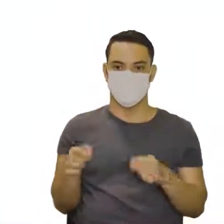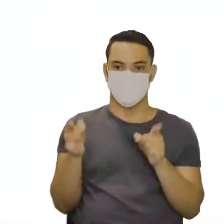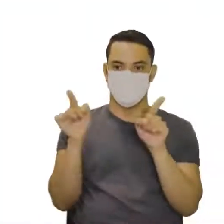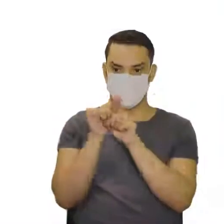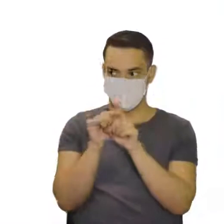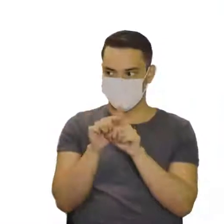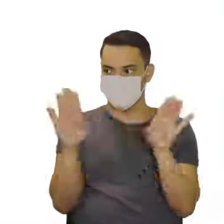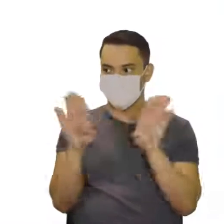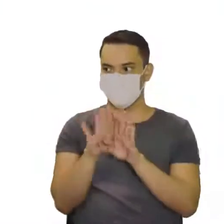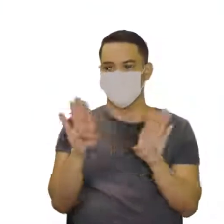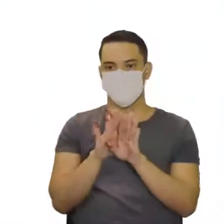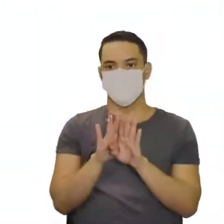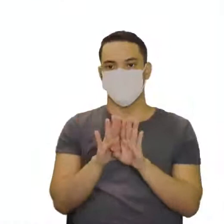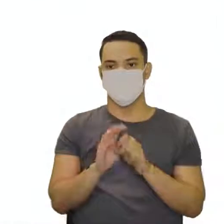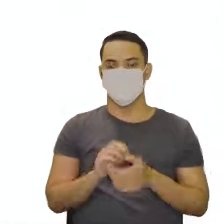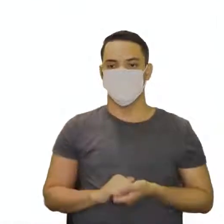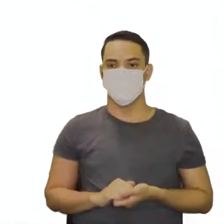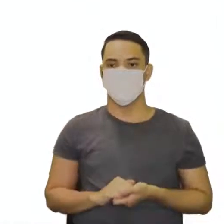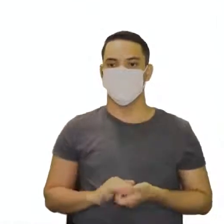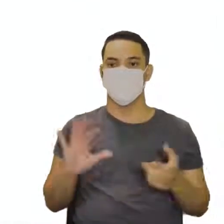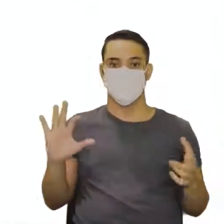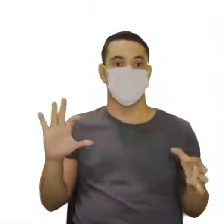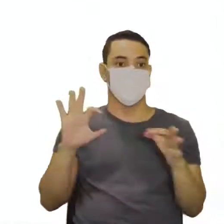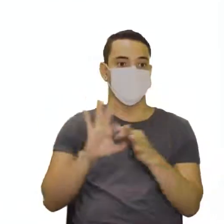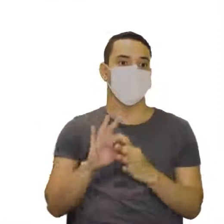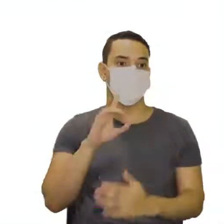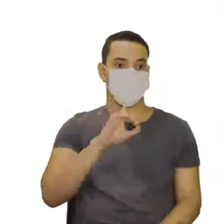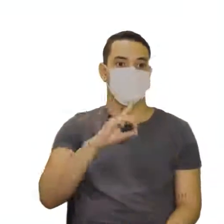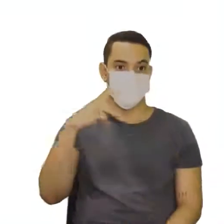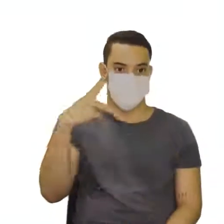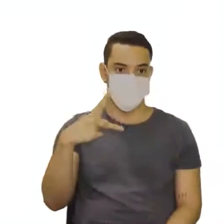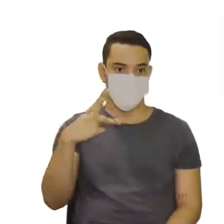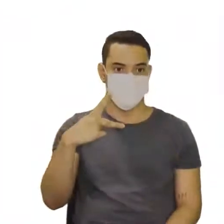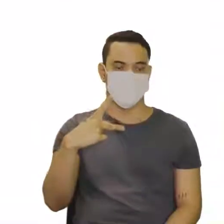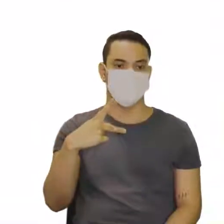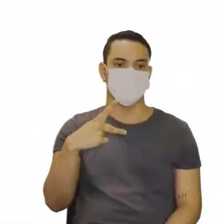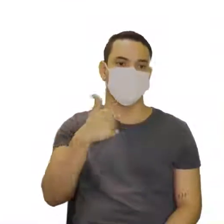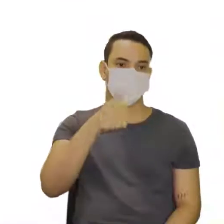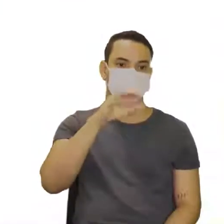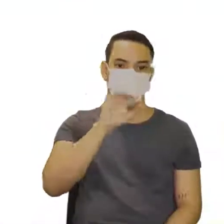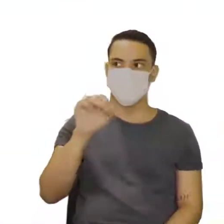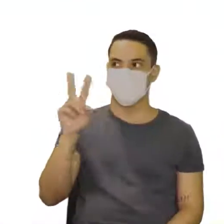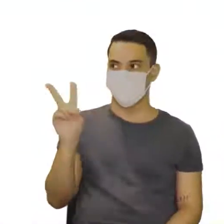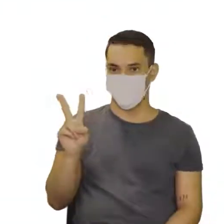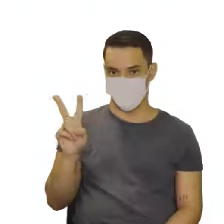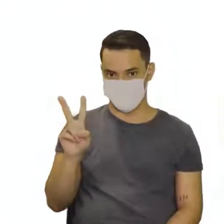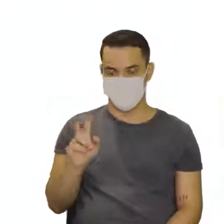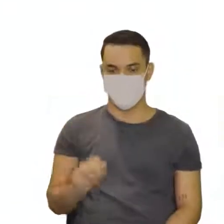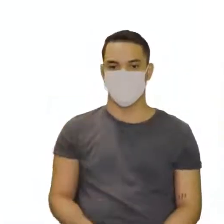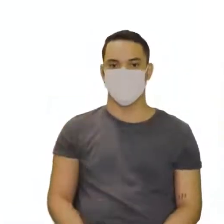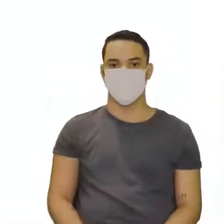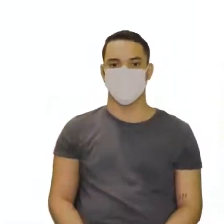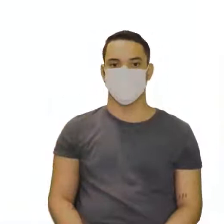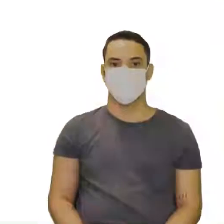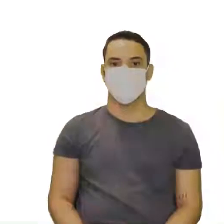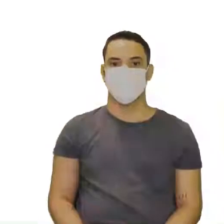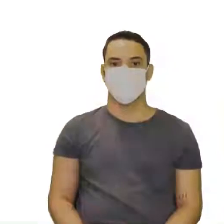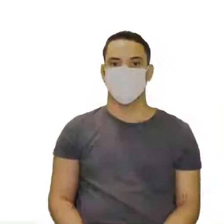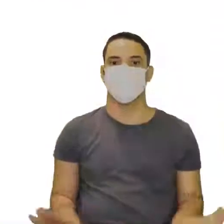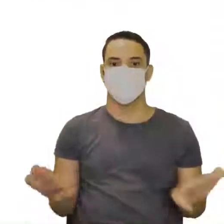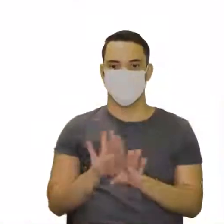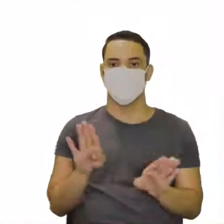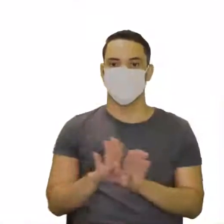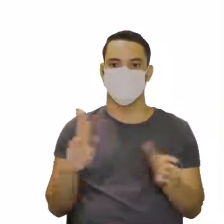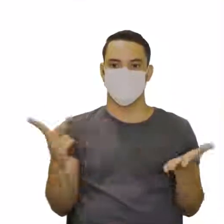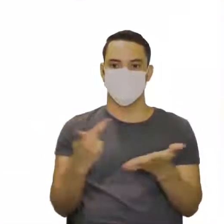ohms. Ele está ligado a uma DDP de 100 volts. E ele é